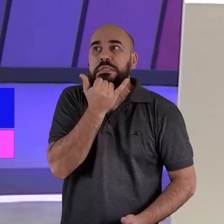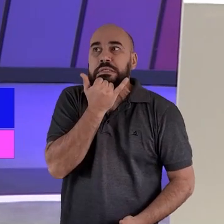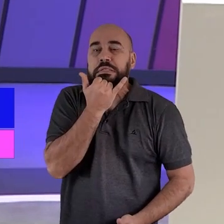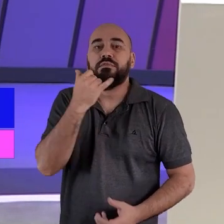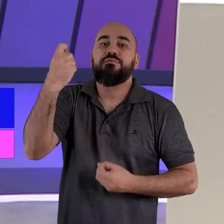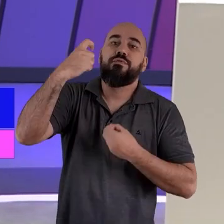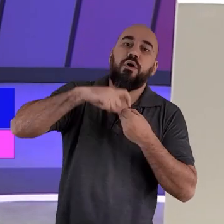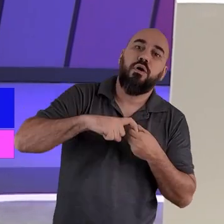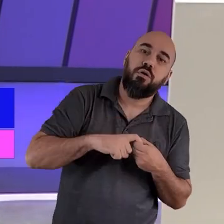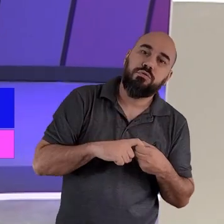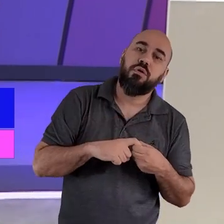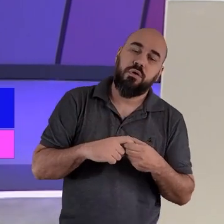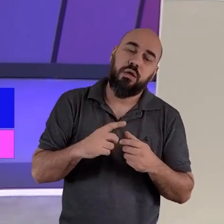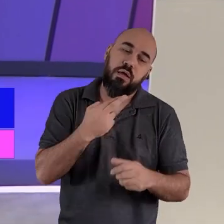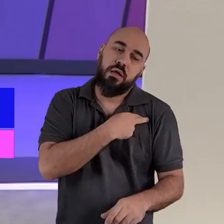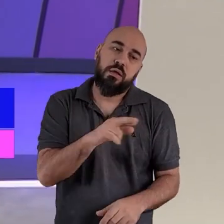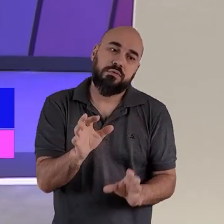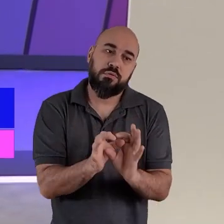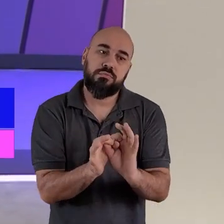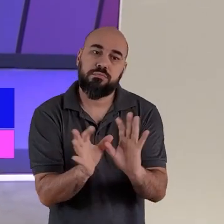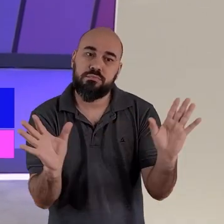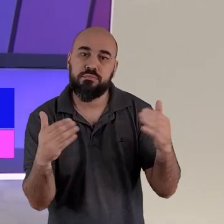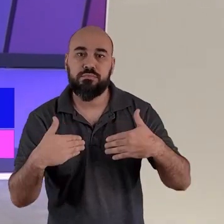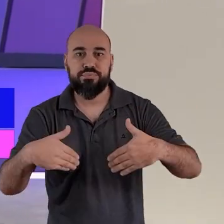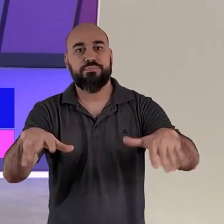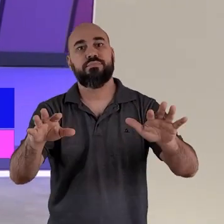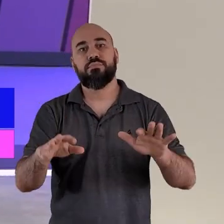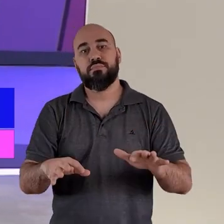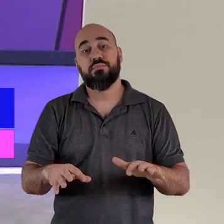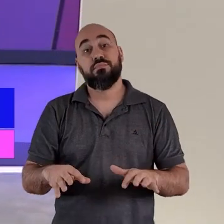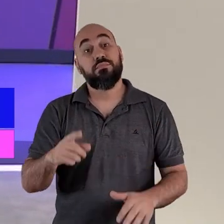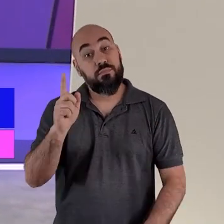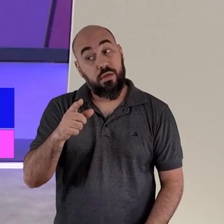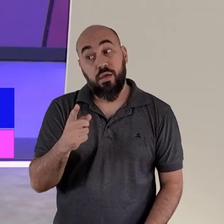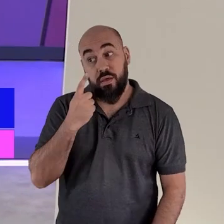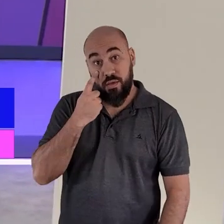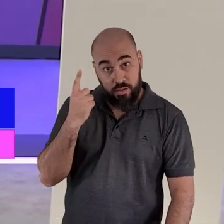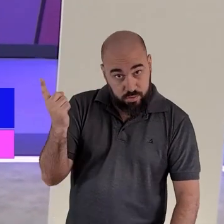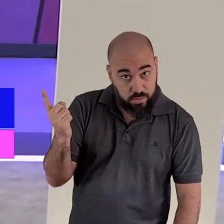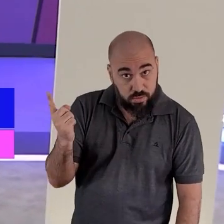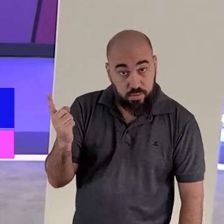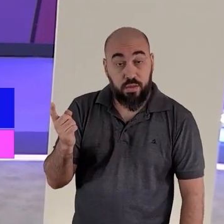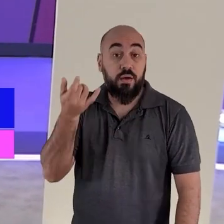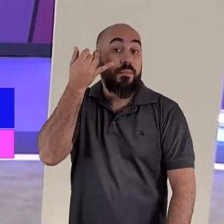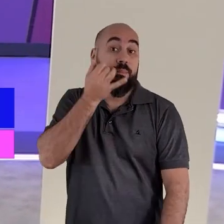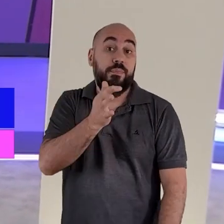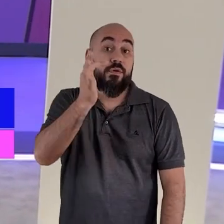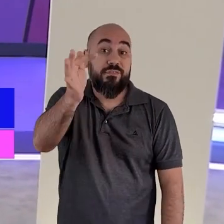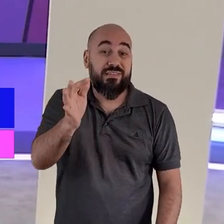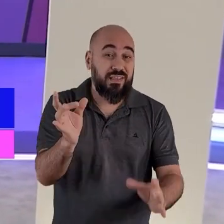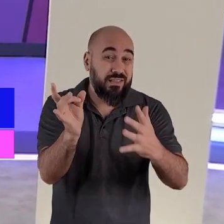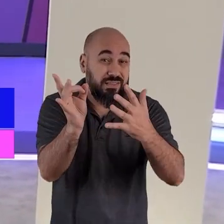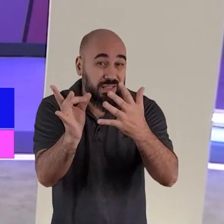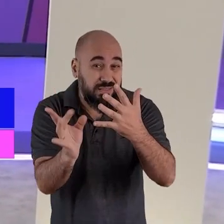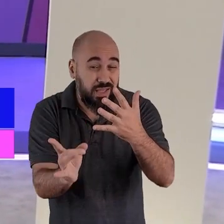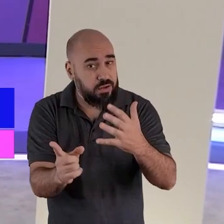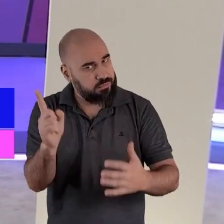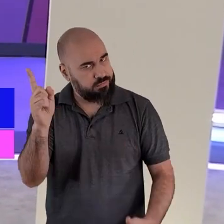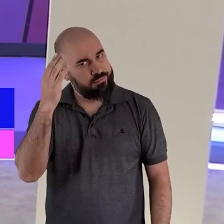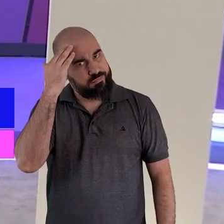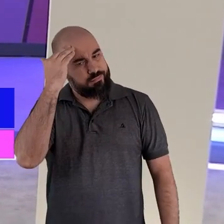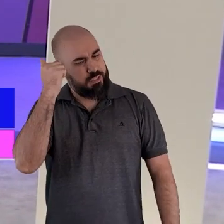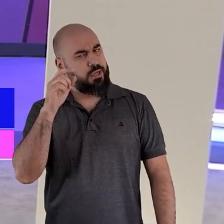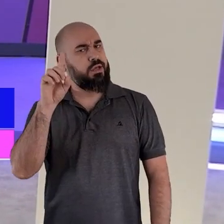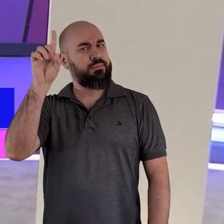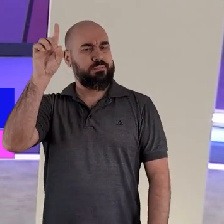da profecia, um passo a mais da profecia, para mostrar como Deus sabe do que está